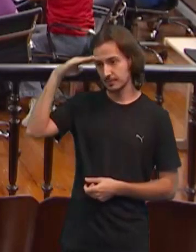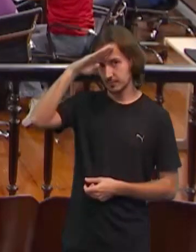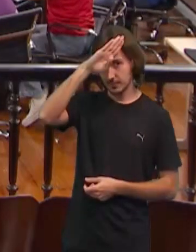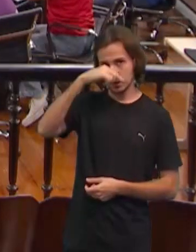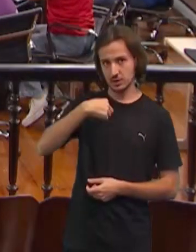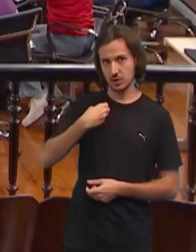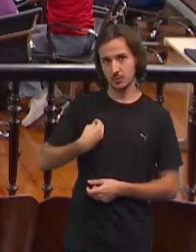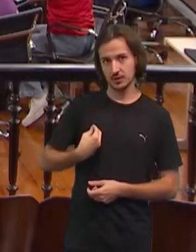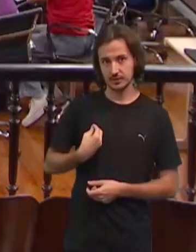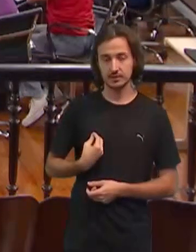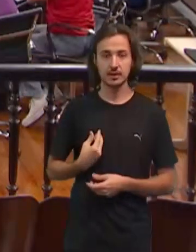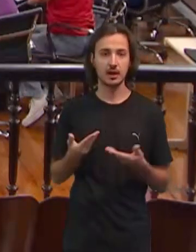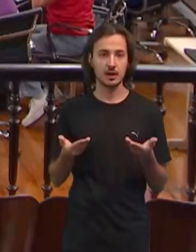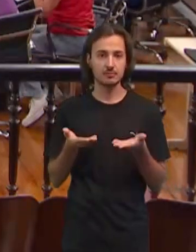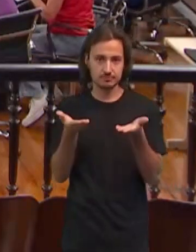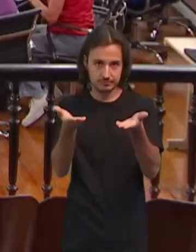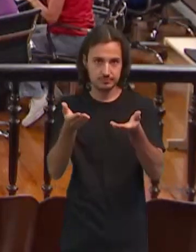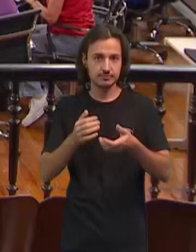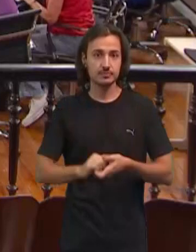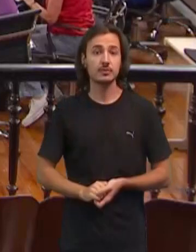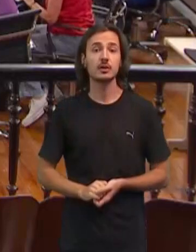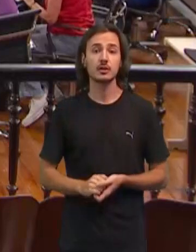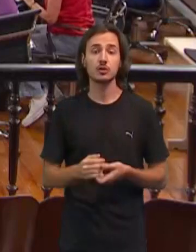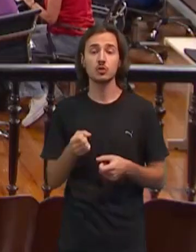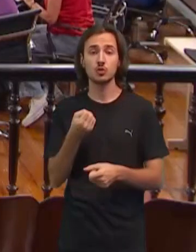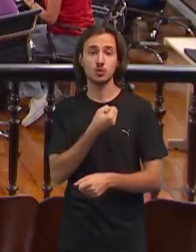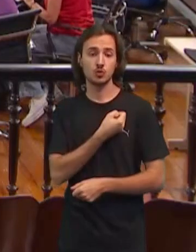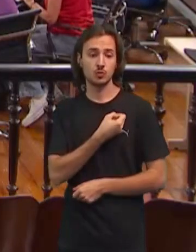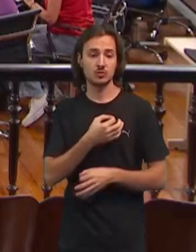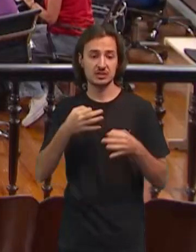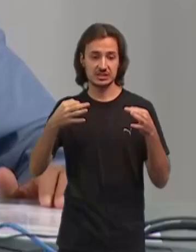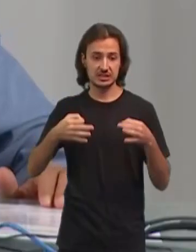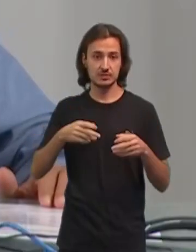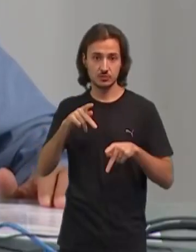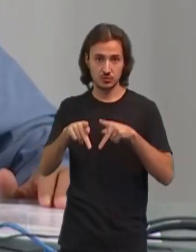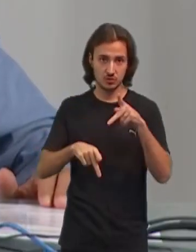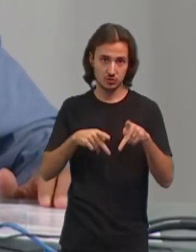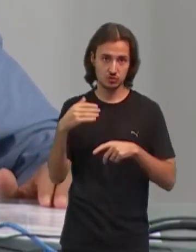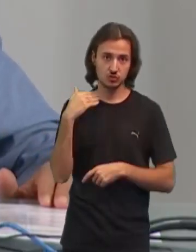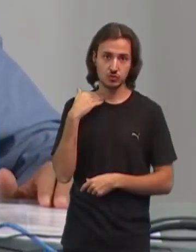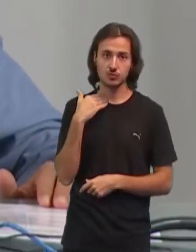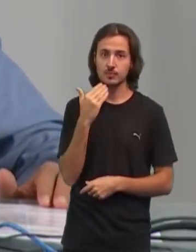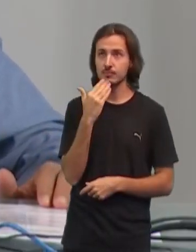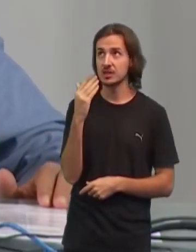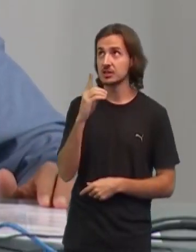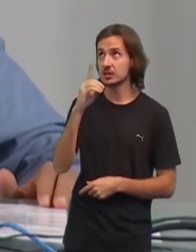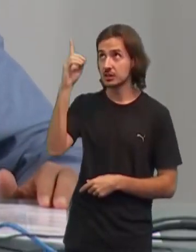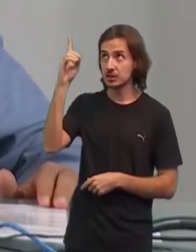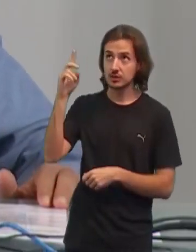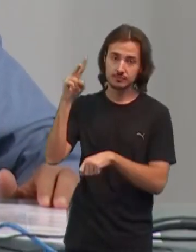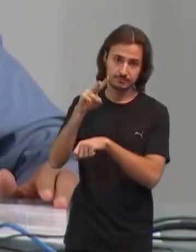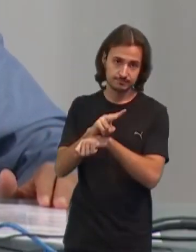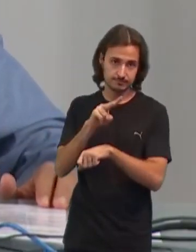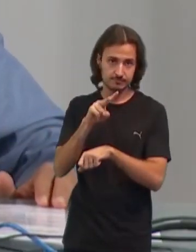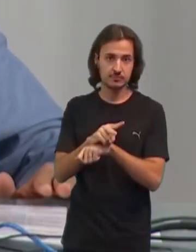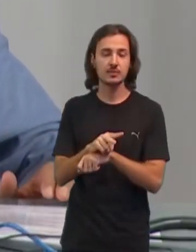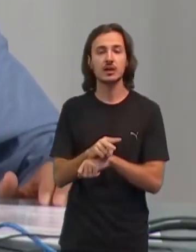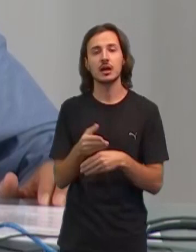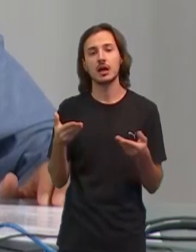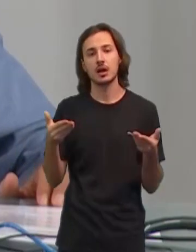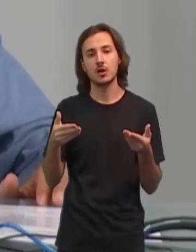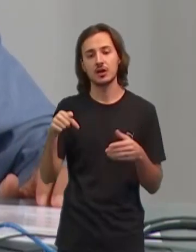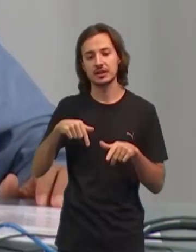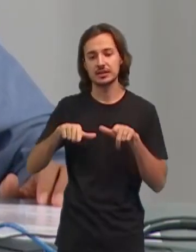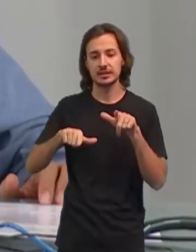regimental, senhor presidente. Muito obrigado, secretário. Havendo um nome legal em nome do povo de Juiz de Fora e suplicando a proteção de Deus, dou por aberto os